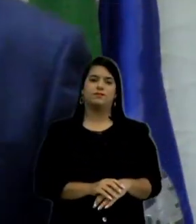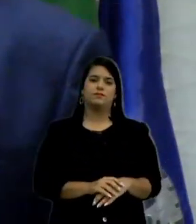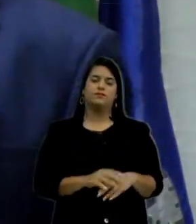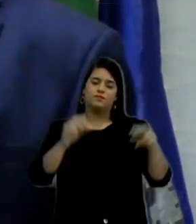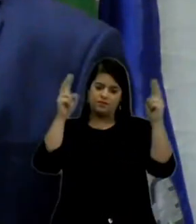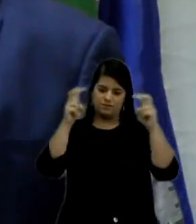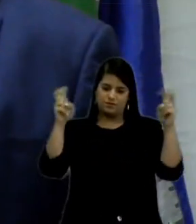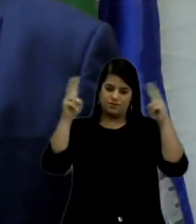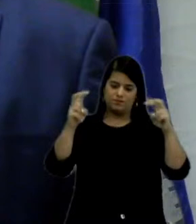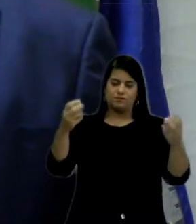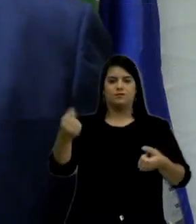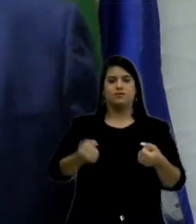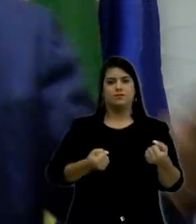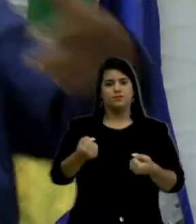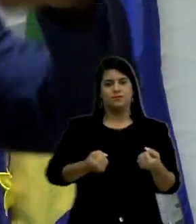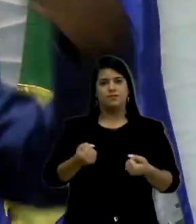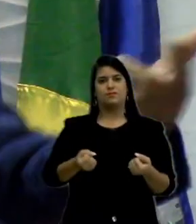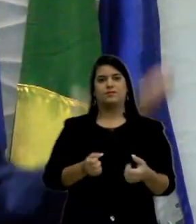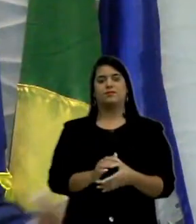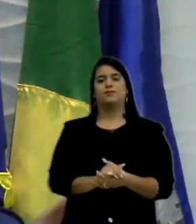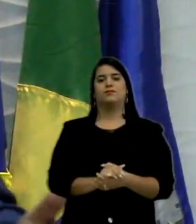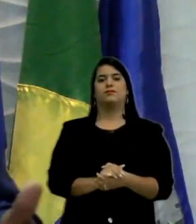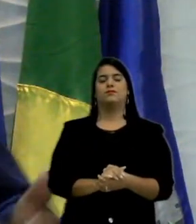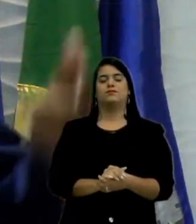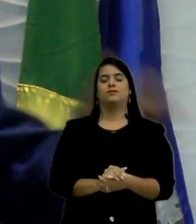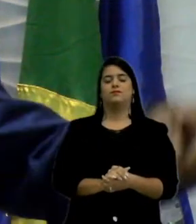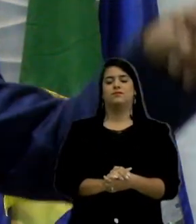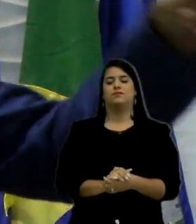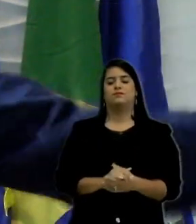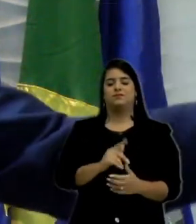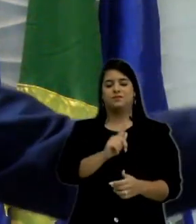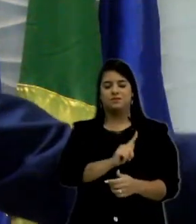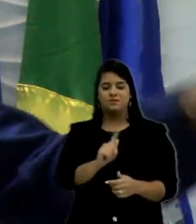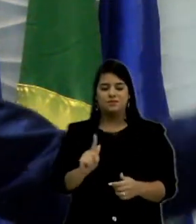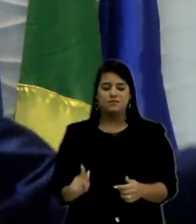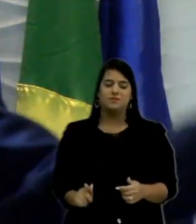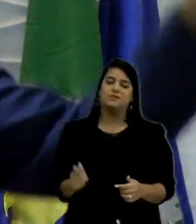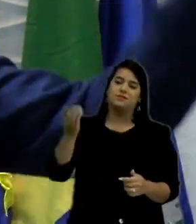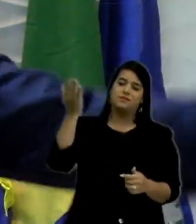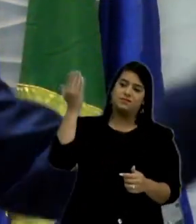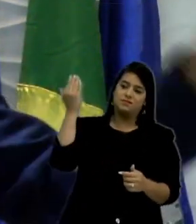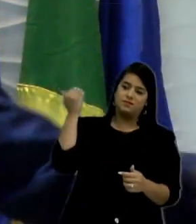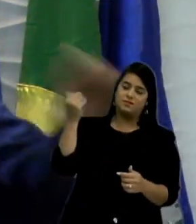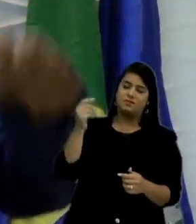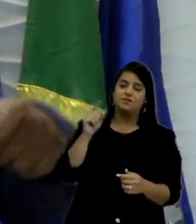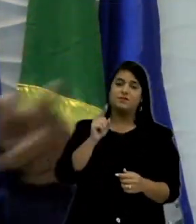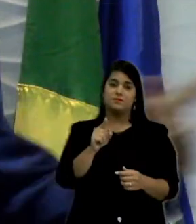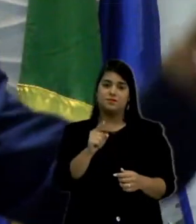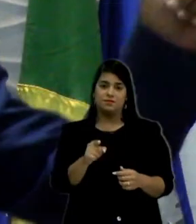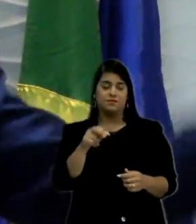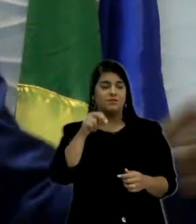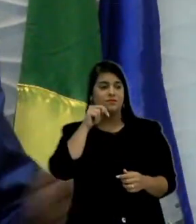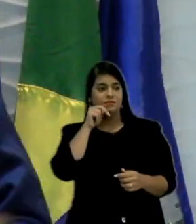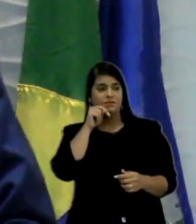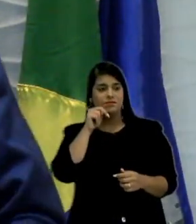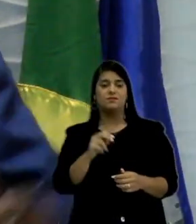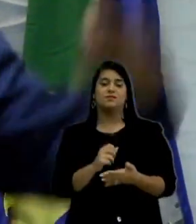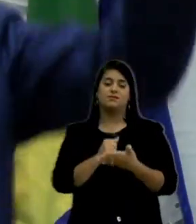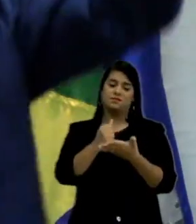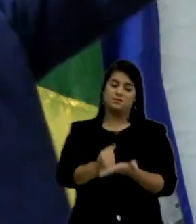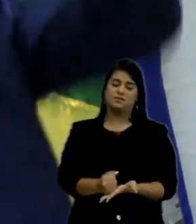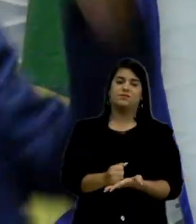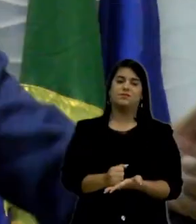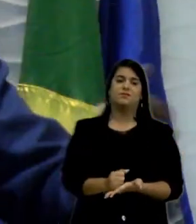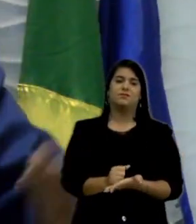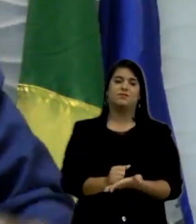Eu estou discutindo o assunto do carro. E a gestão anterior, vereador Nilton, que você defende aqui tanto, era